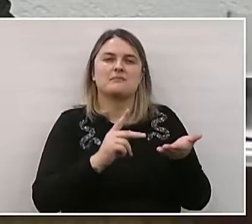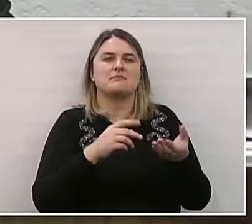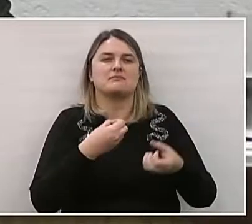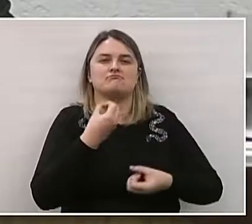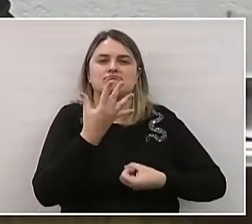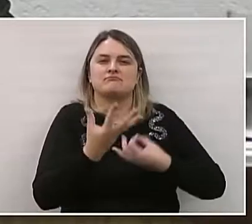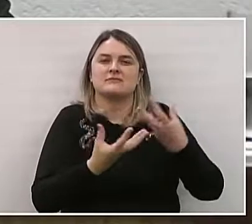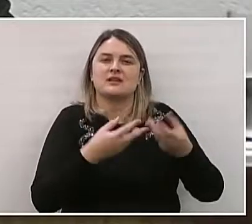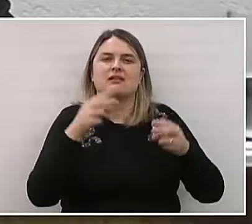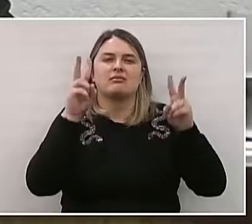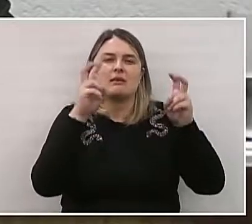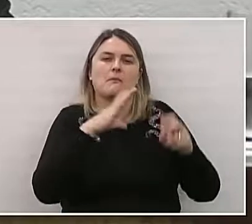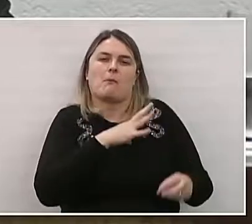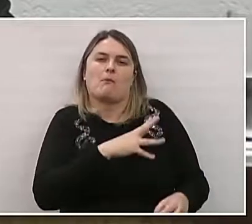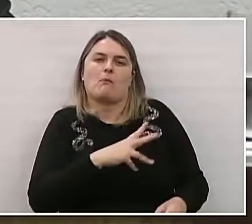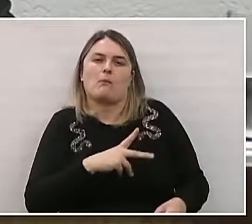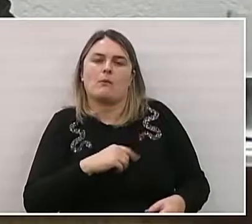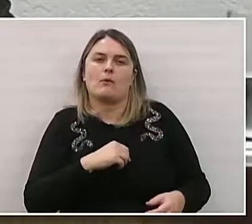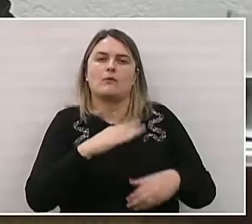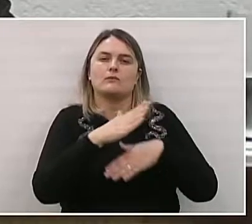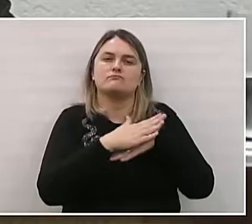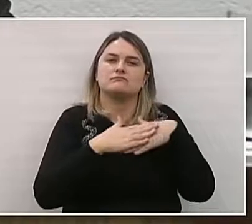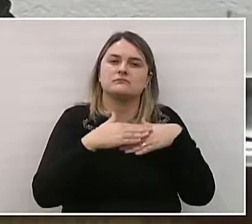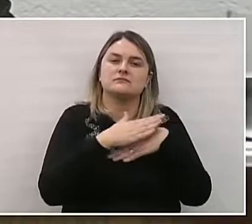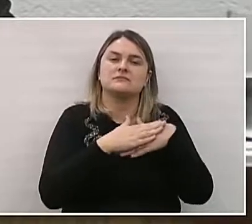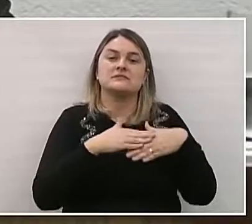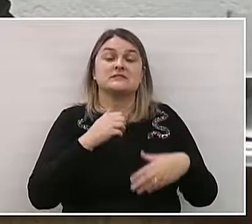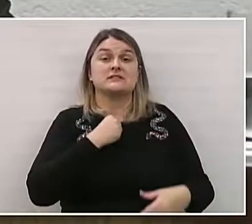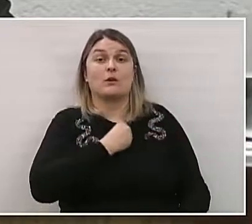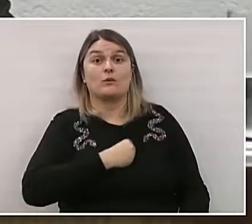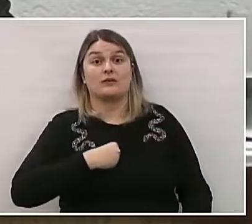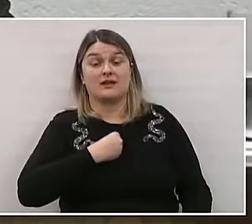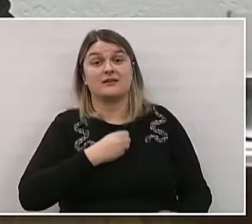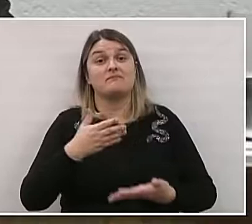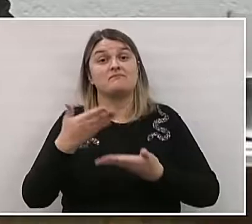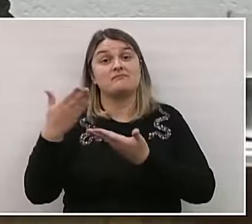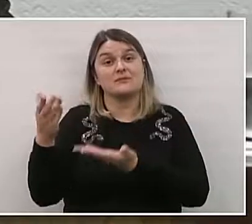de afeição, de saudade. Portanto,